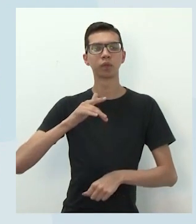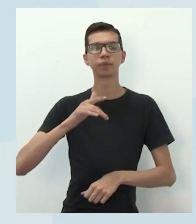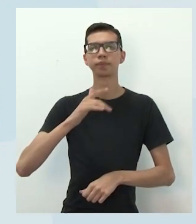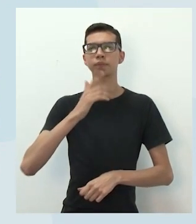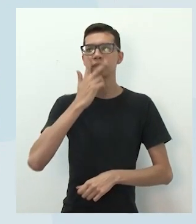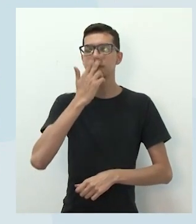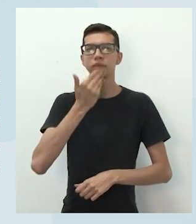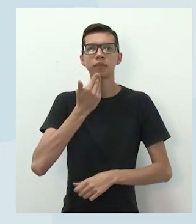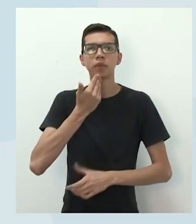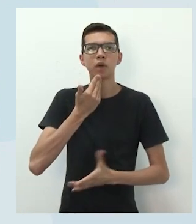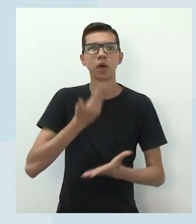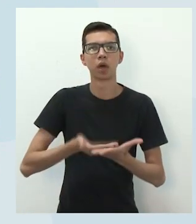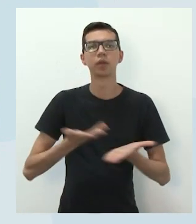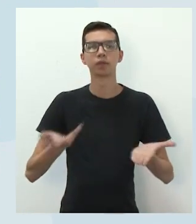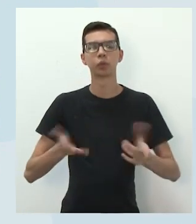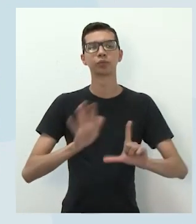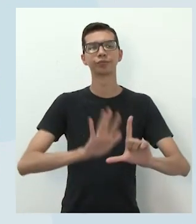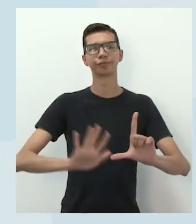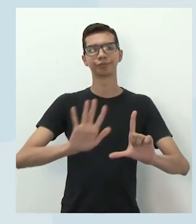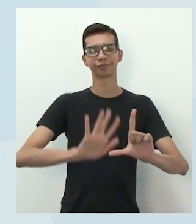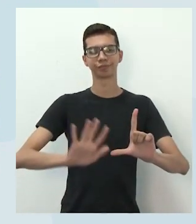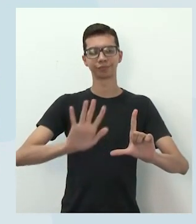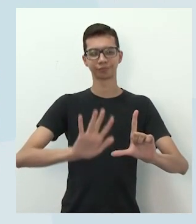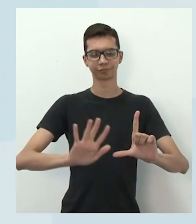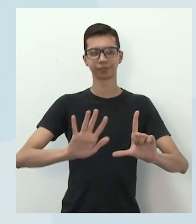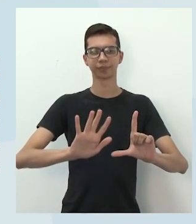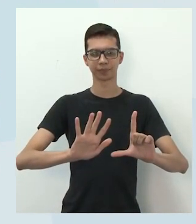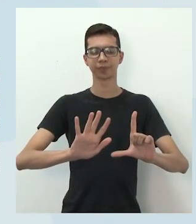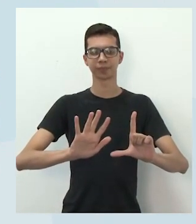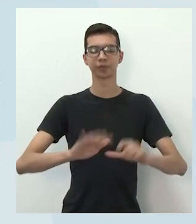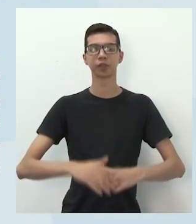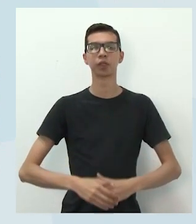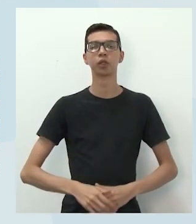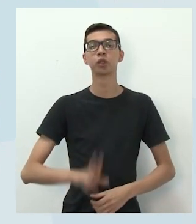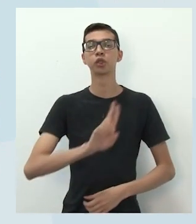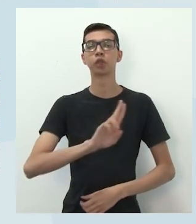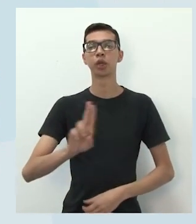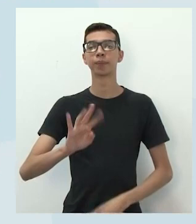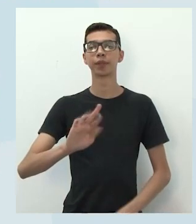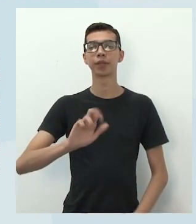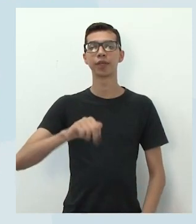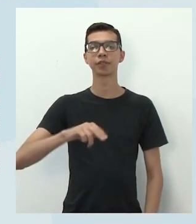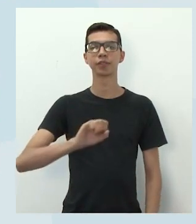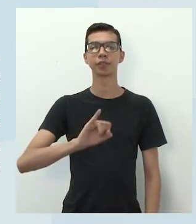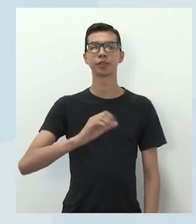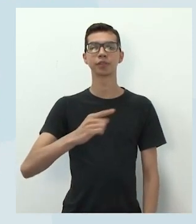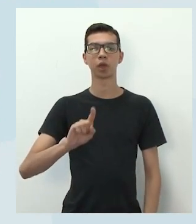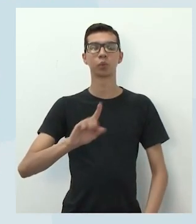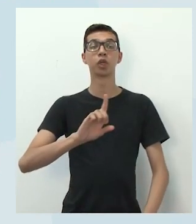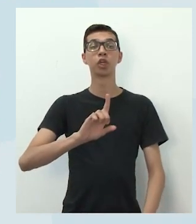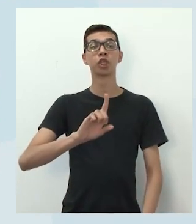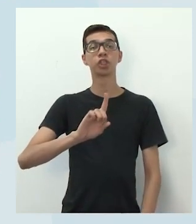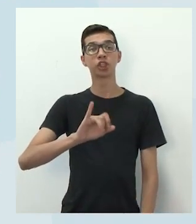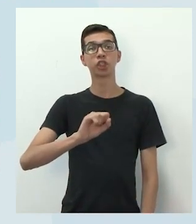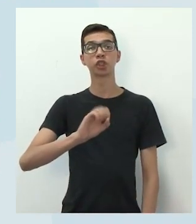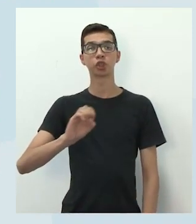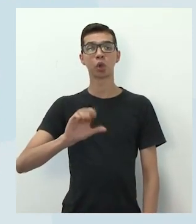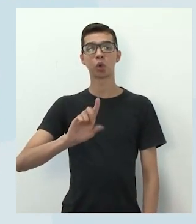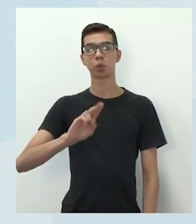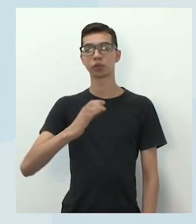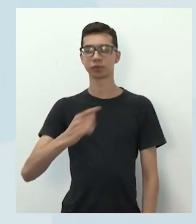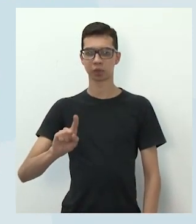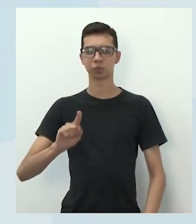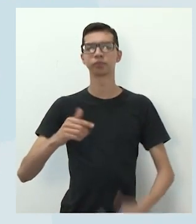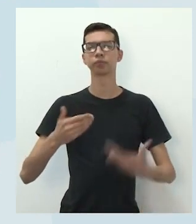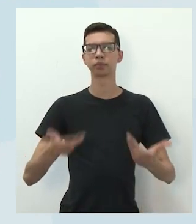ao sobrepor as imagens, em um processo chamado de transição e dissolução, ele realizava as chamadas paradas, que